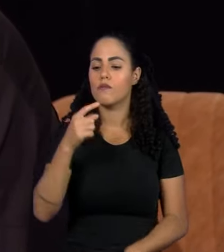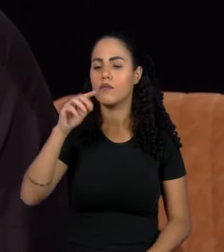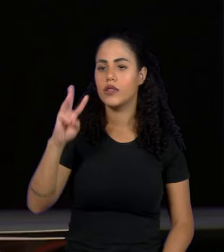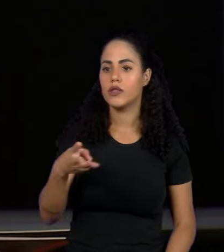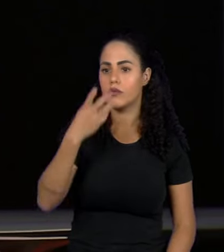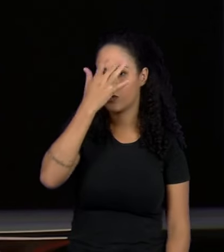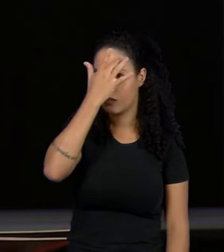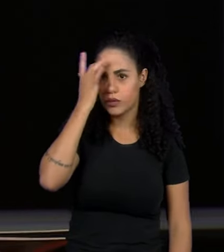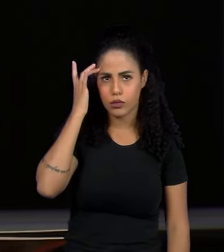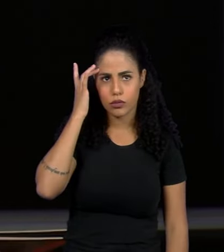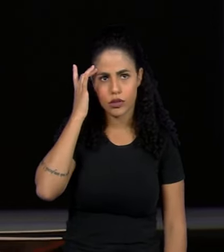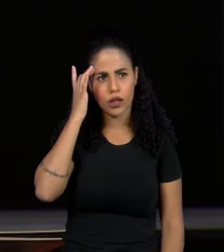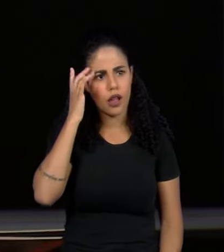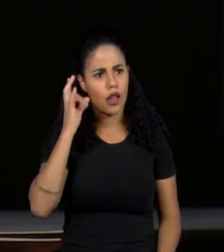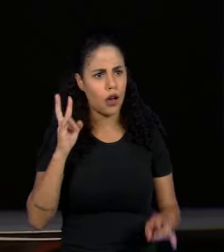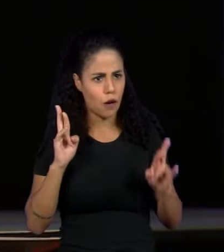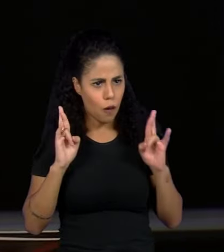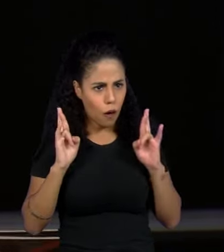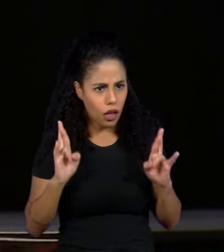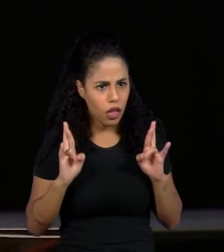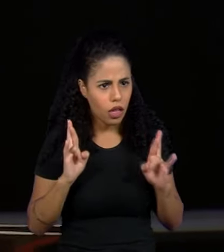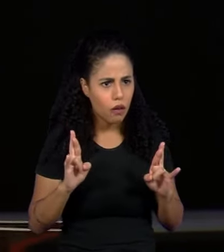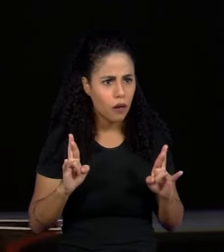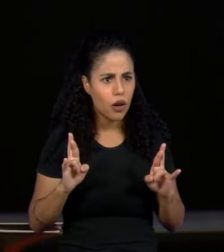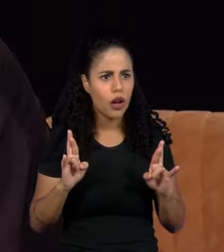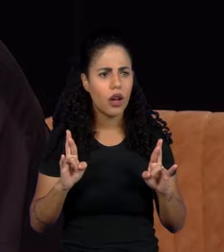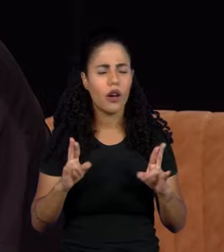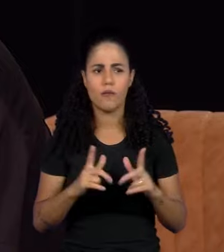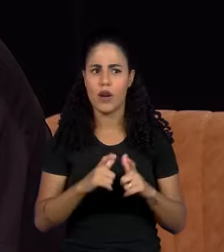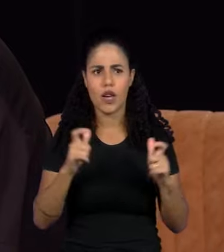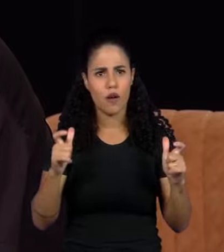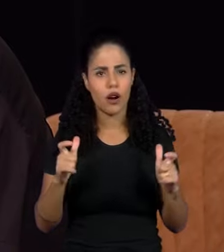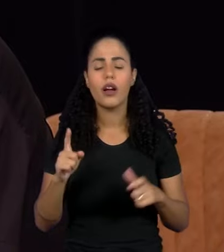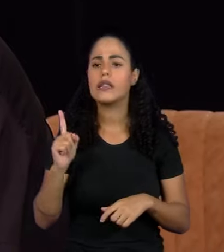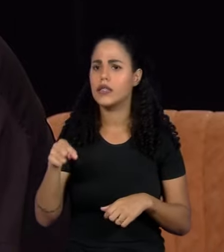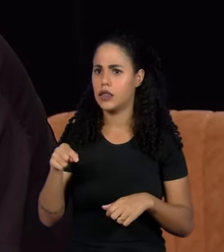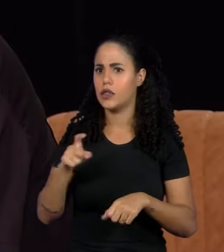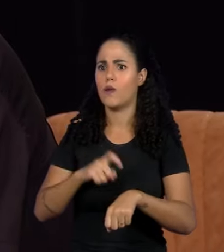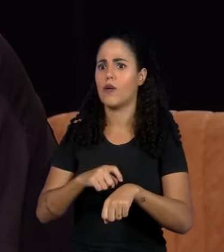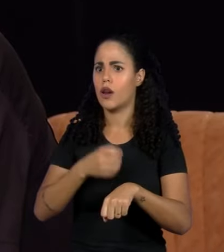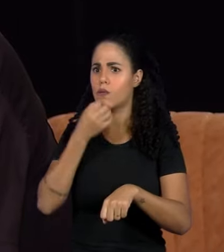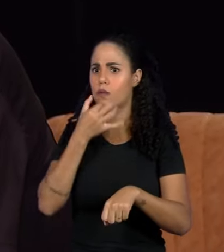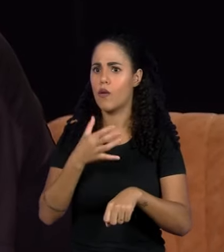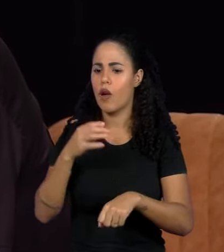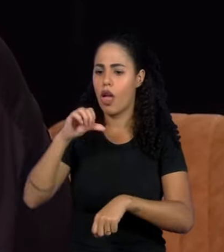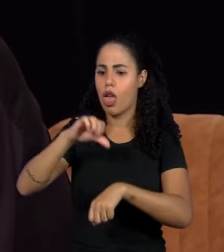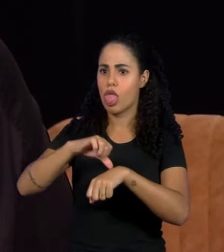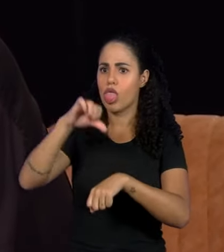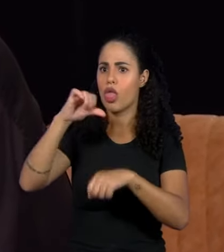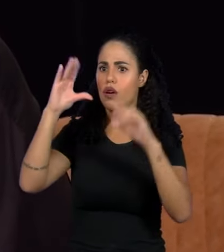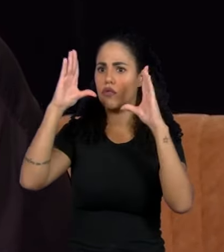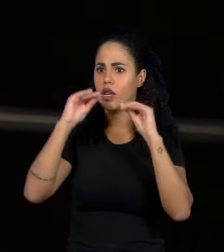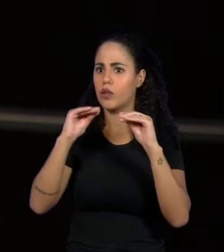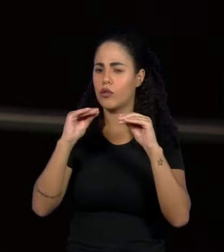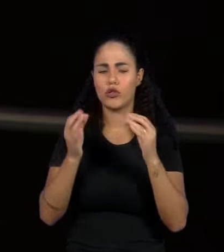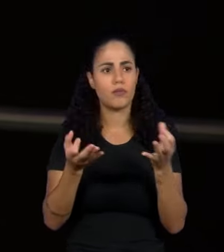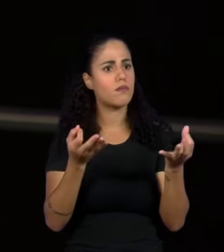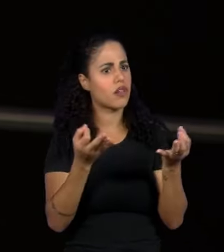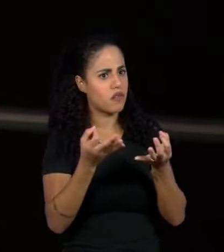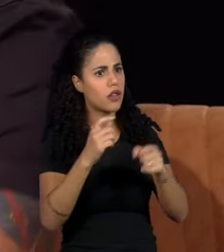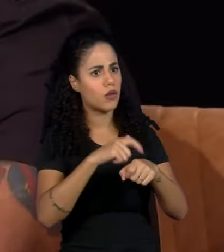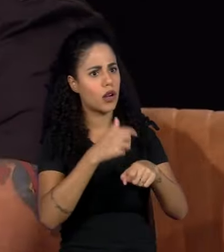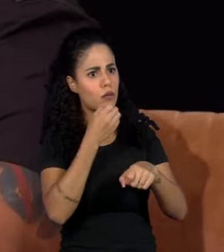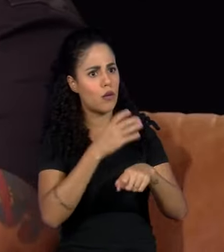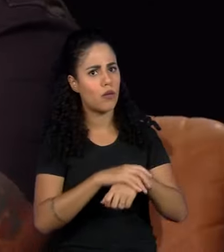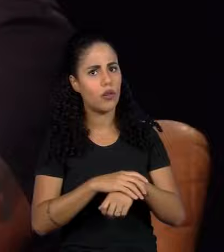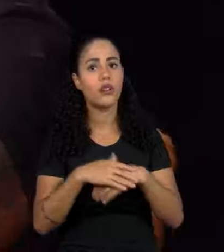do Rock in Rio, foi o maior público, foi o dia que vocês se apresentaram. E num horário bom, a gente pegou 9 horas da noite. Perfeito. Nobre, né? Por mais